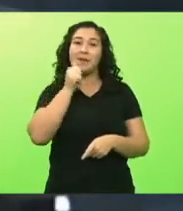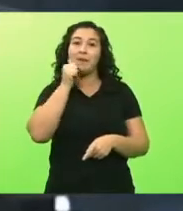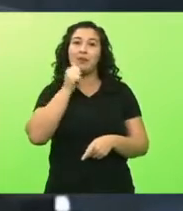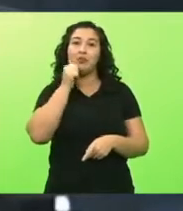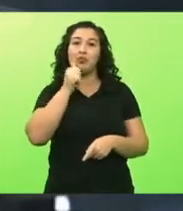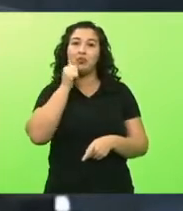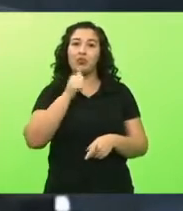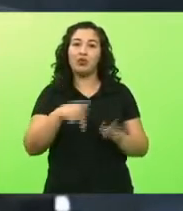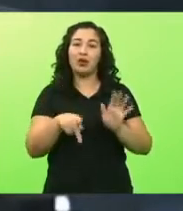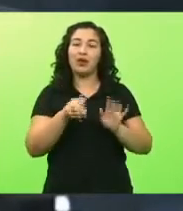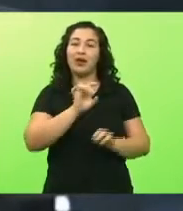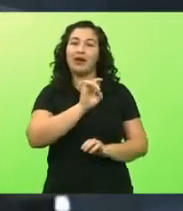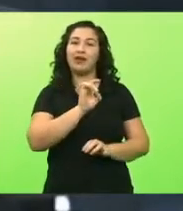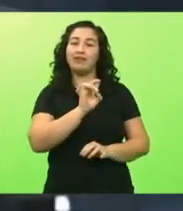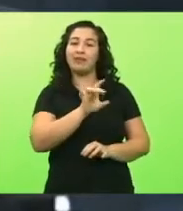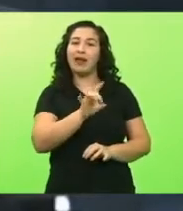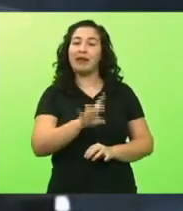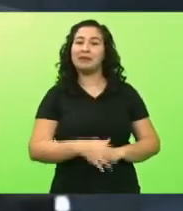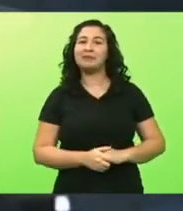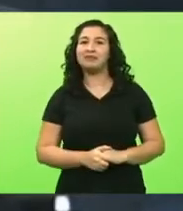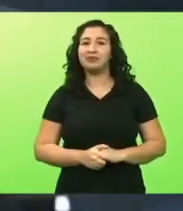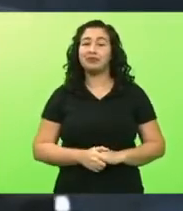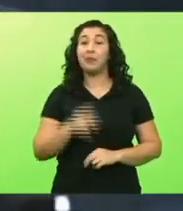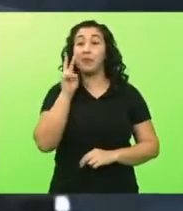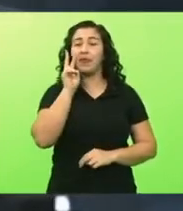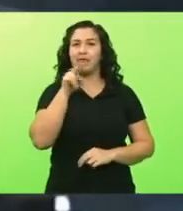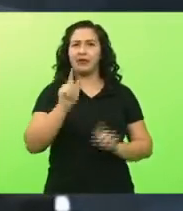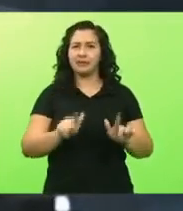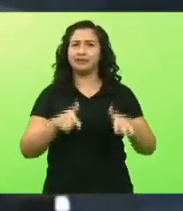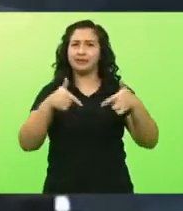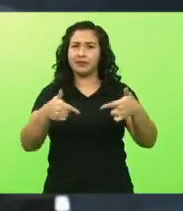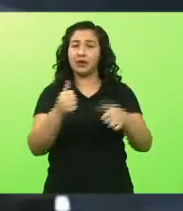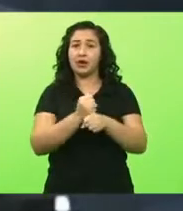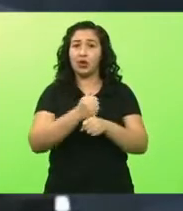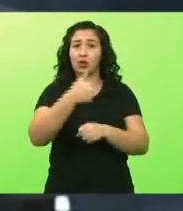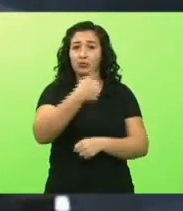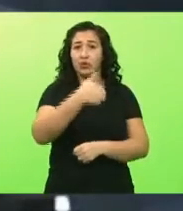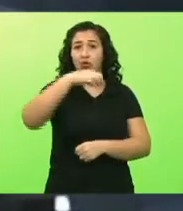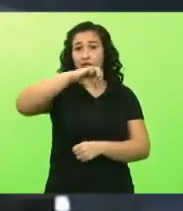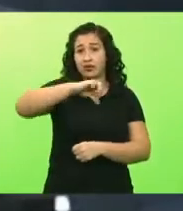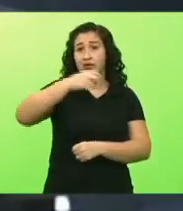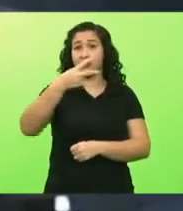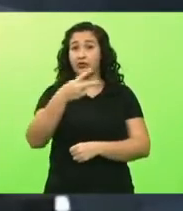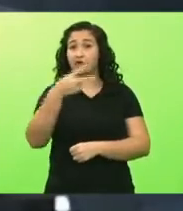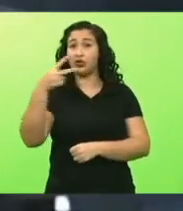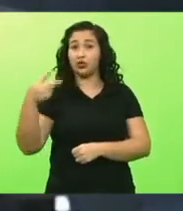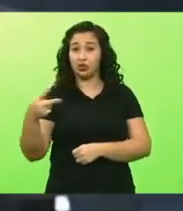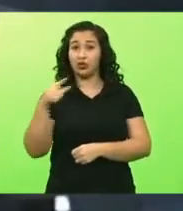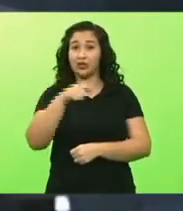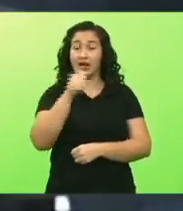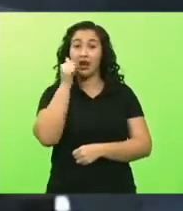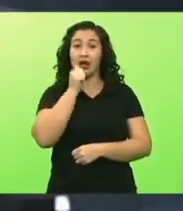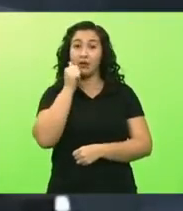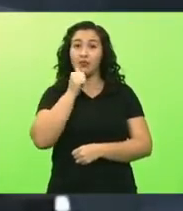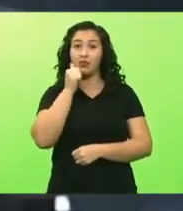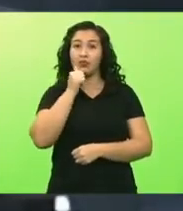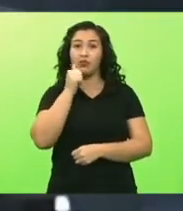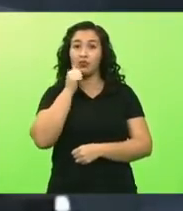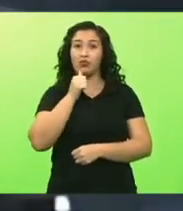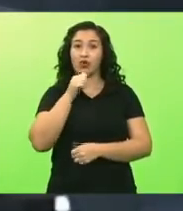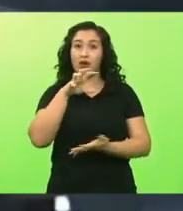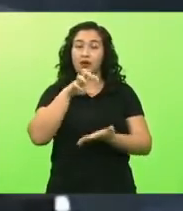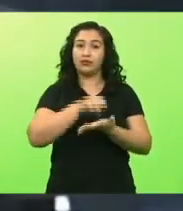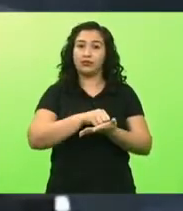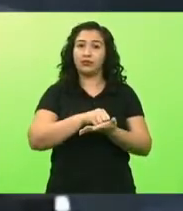aristocracia. E vejam esta ação. Em 1922, Antonieta fundou um curso